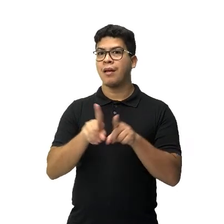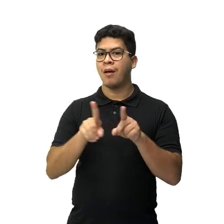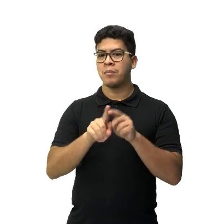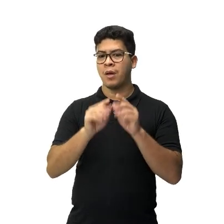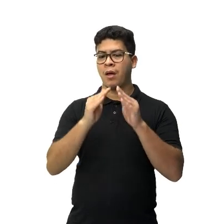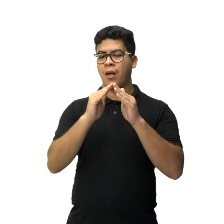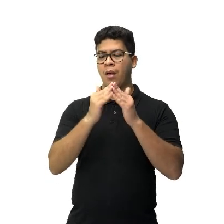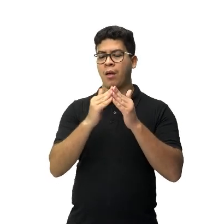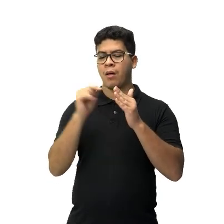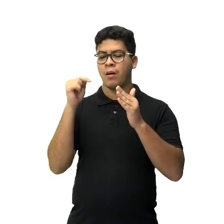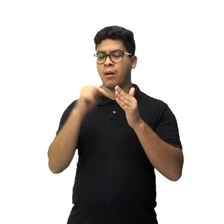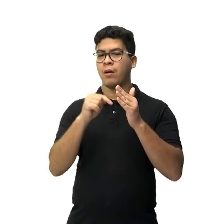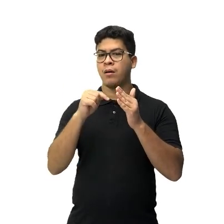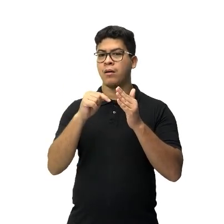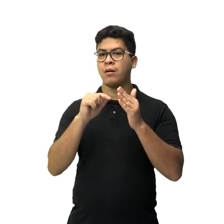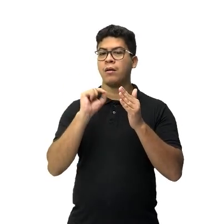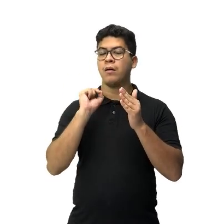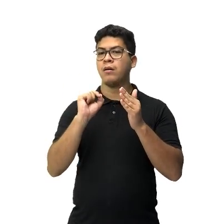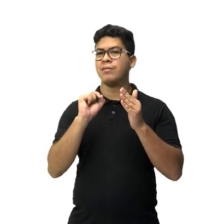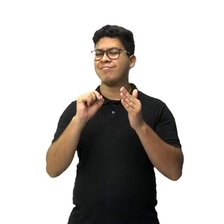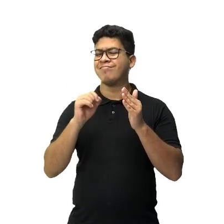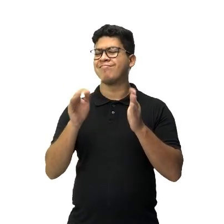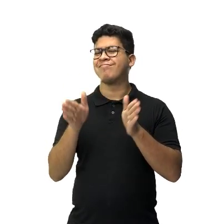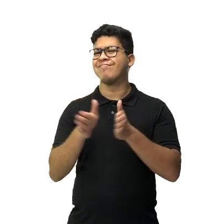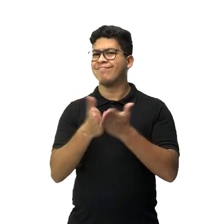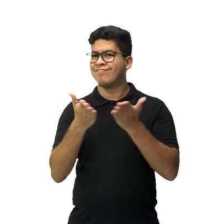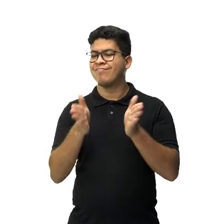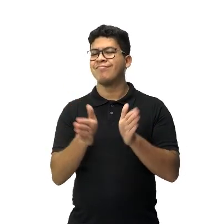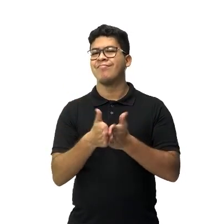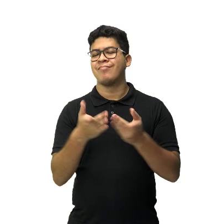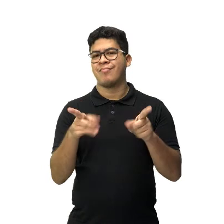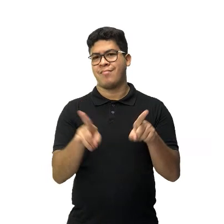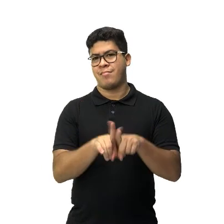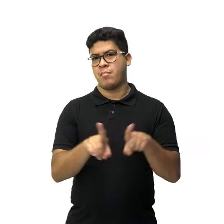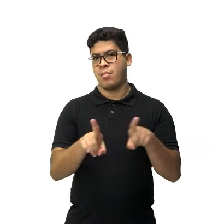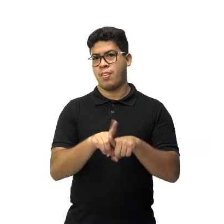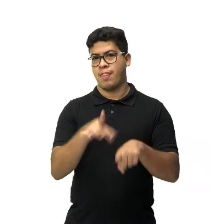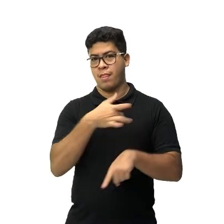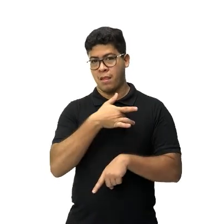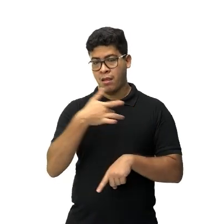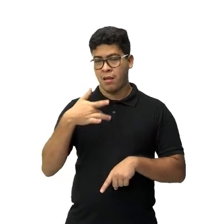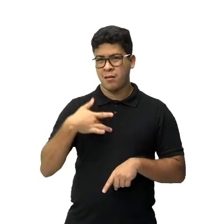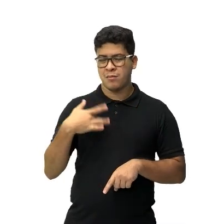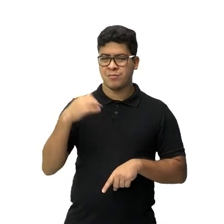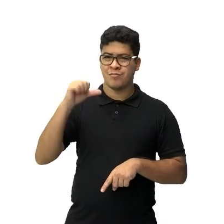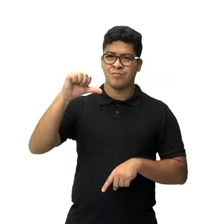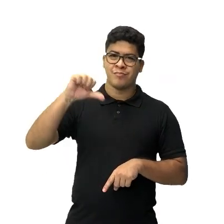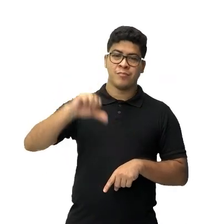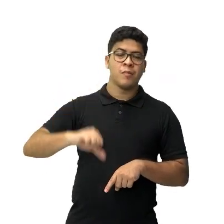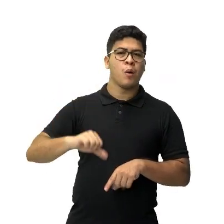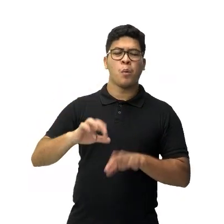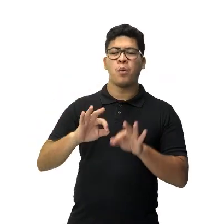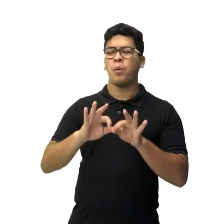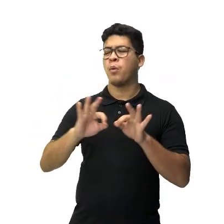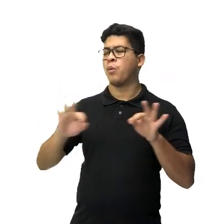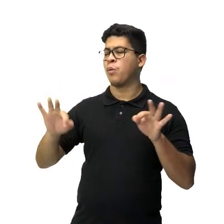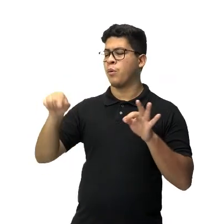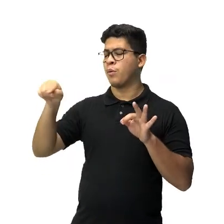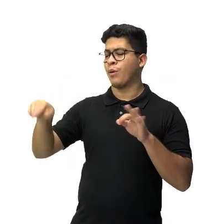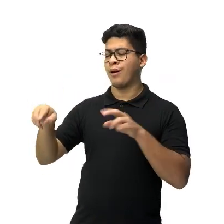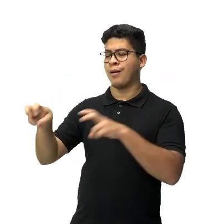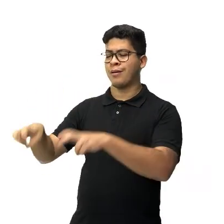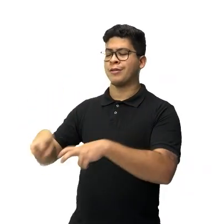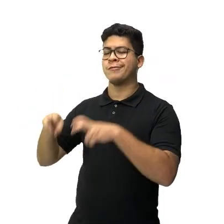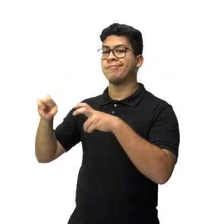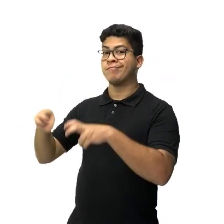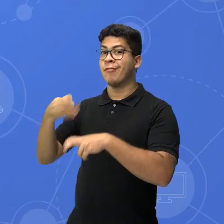que trará ainda mais dificuldades para uma vida longe de suas raízes culturais e sociais.